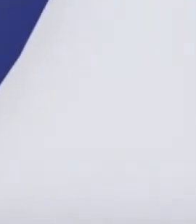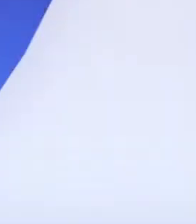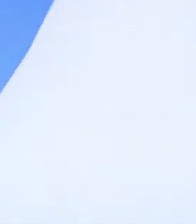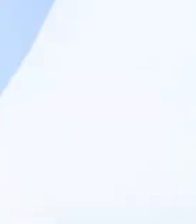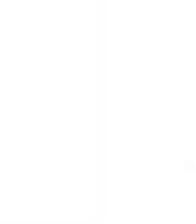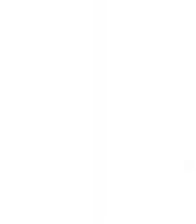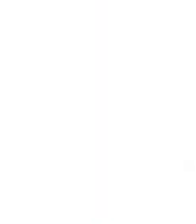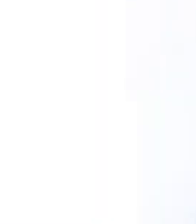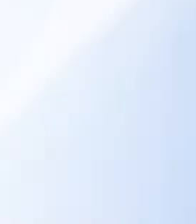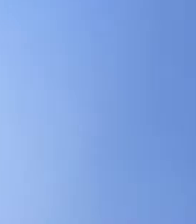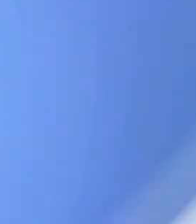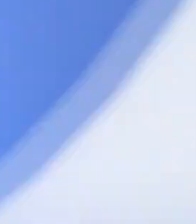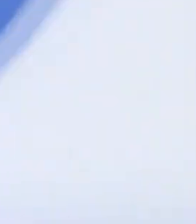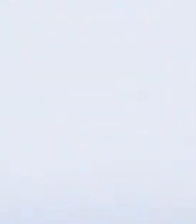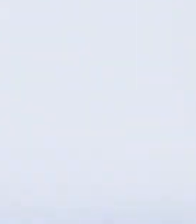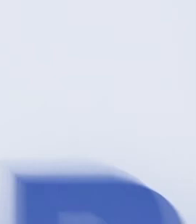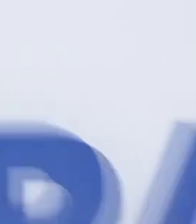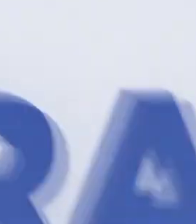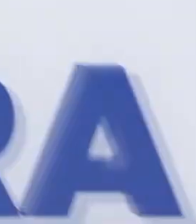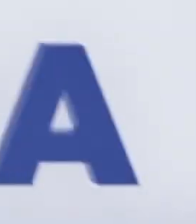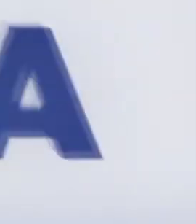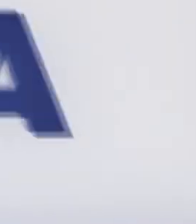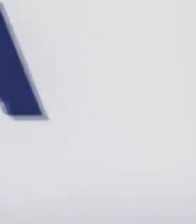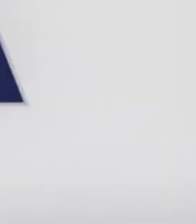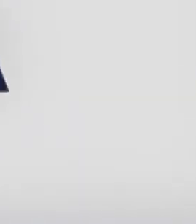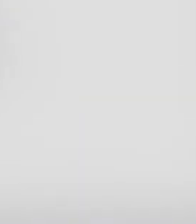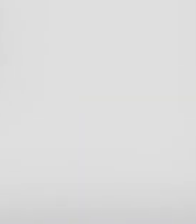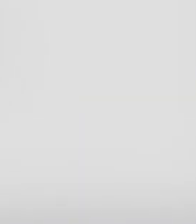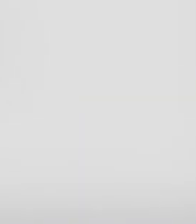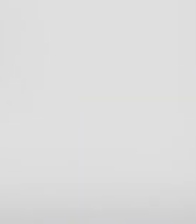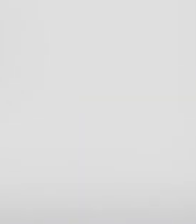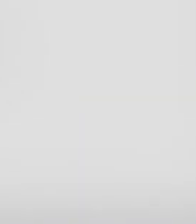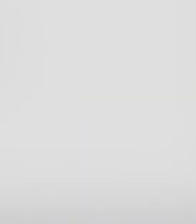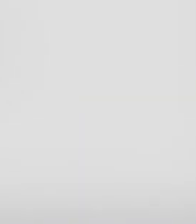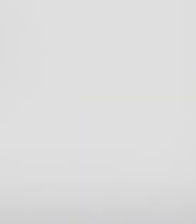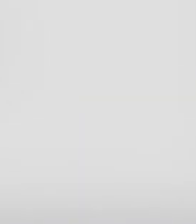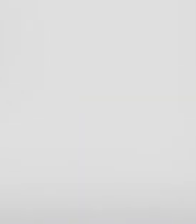TV Câmara, Campinas.